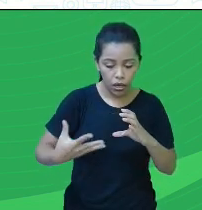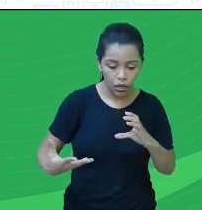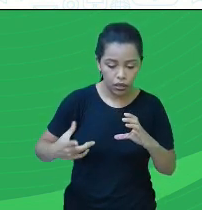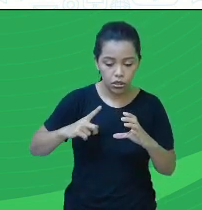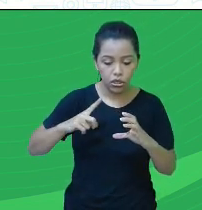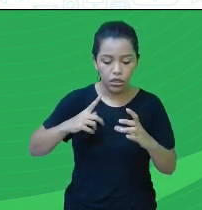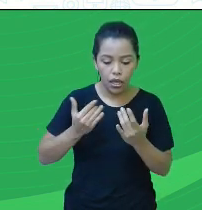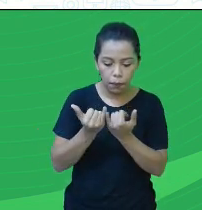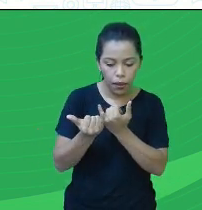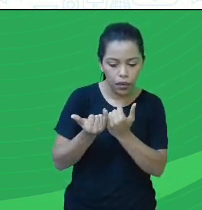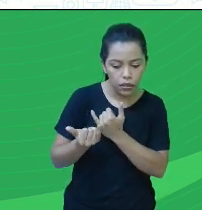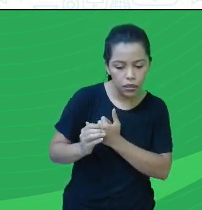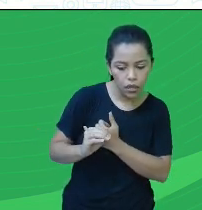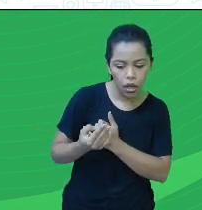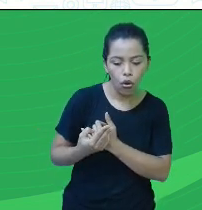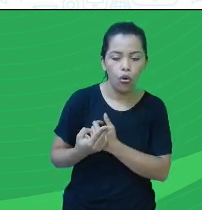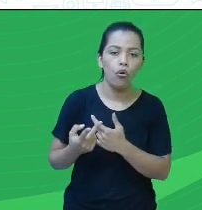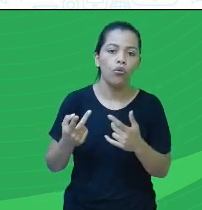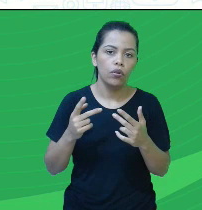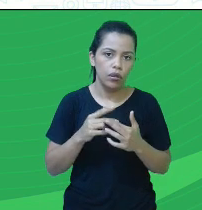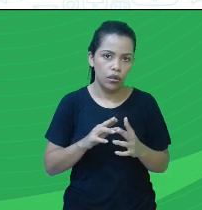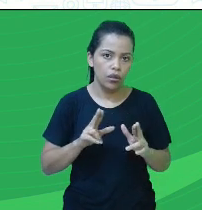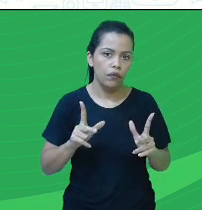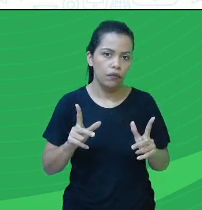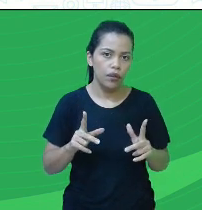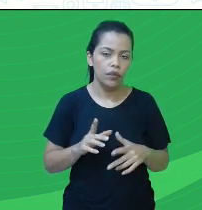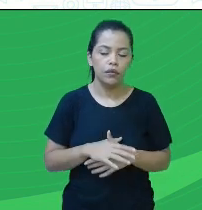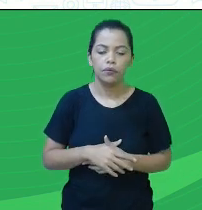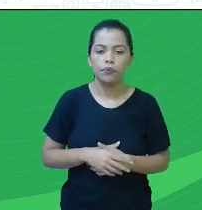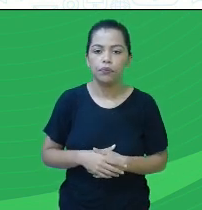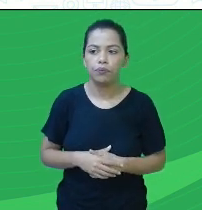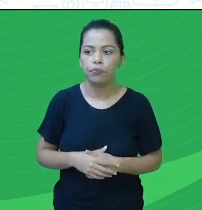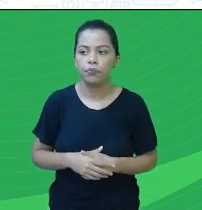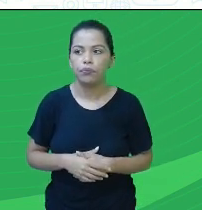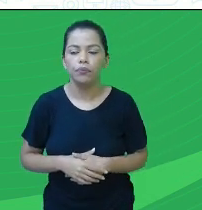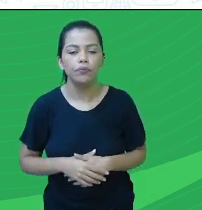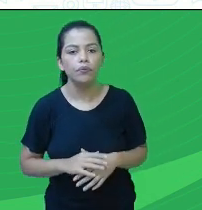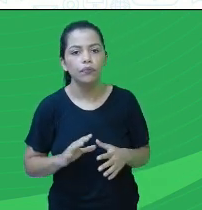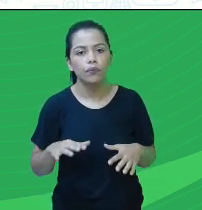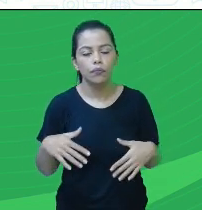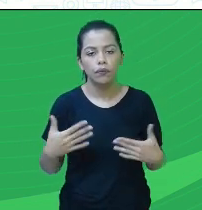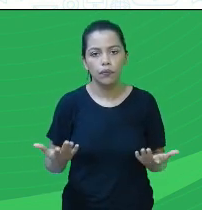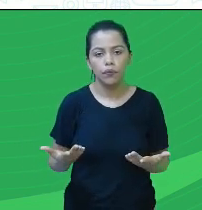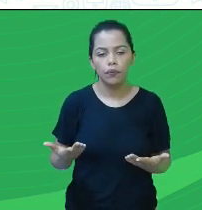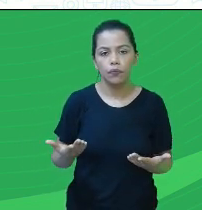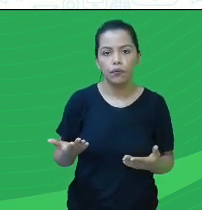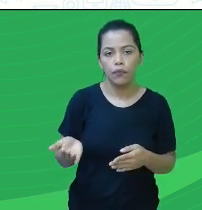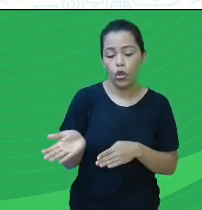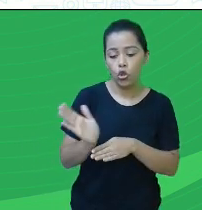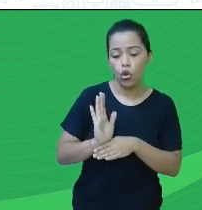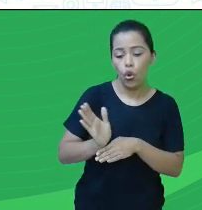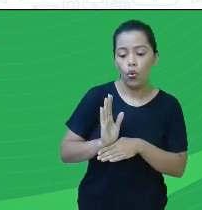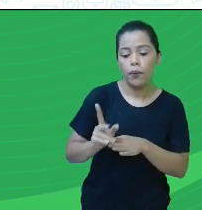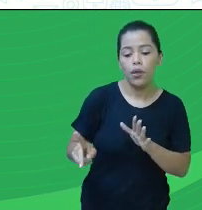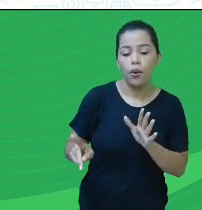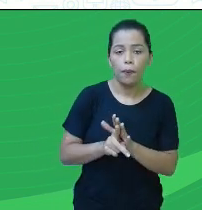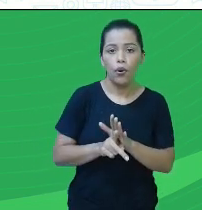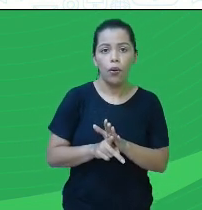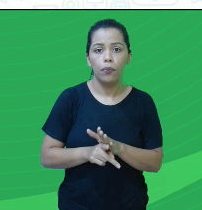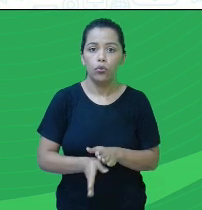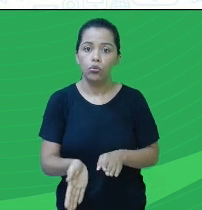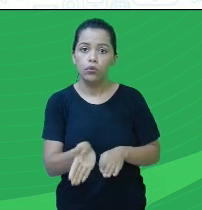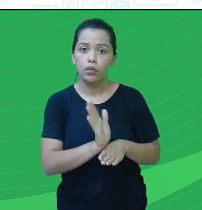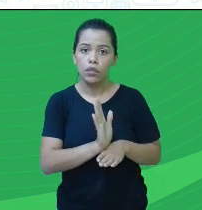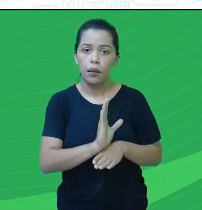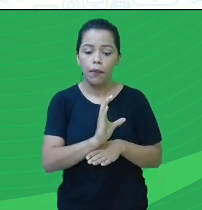características semelhantes ou diferentes entre eles. O documentário, já veja que é um gênero do cinema, já não